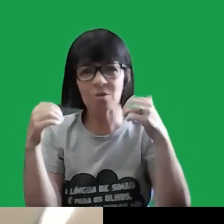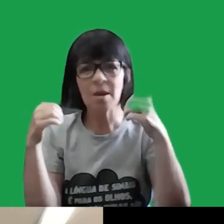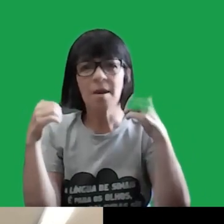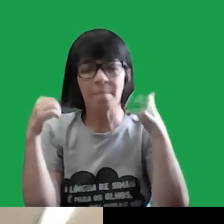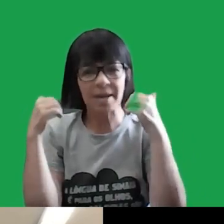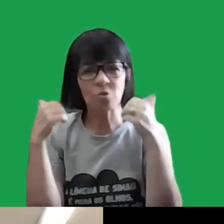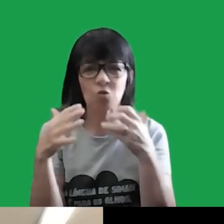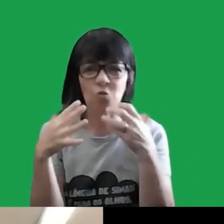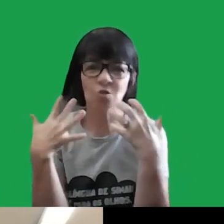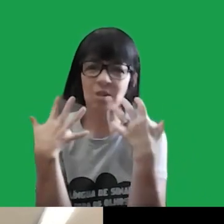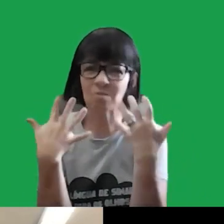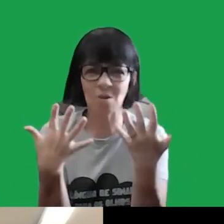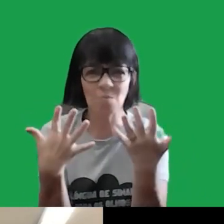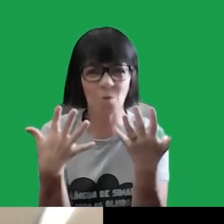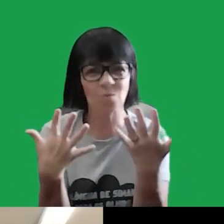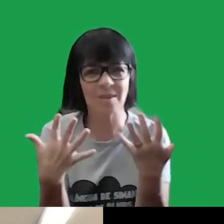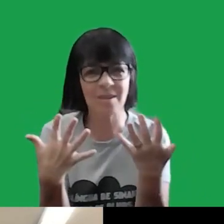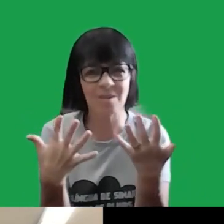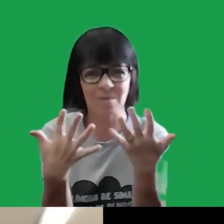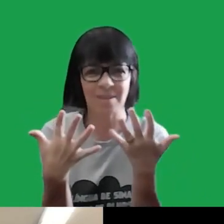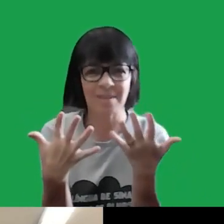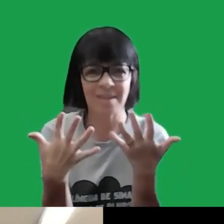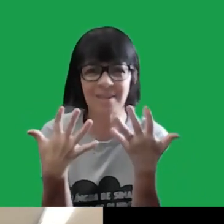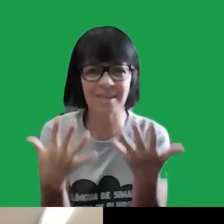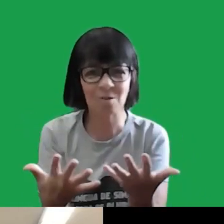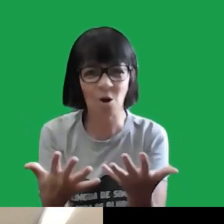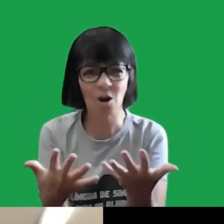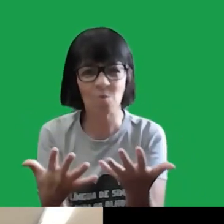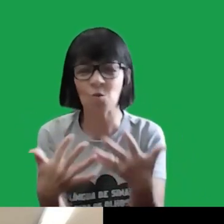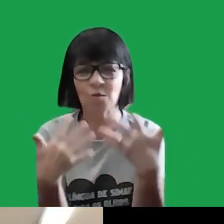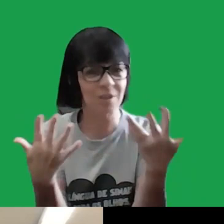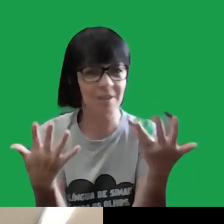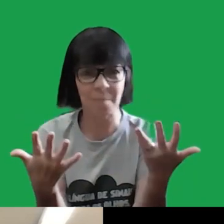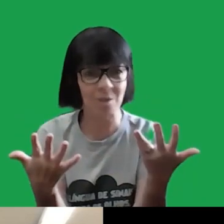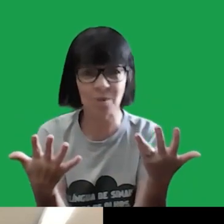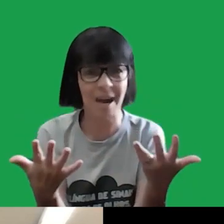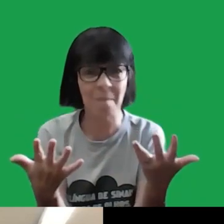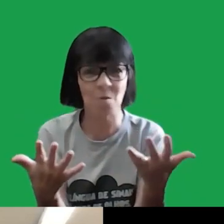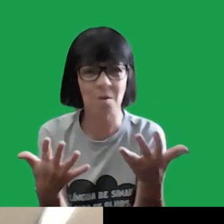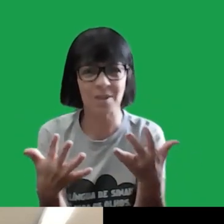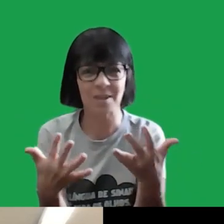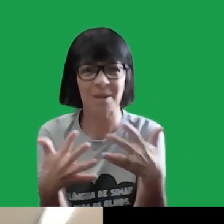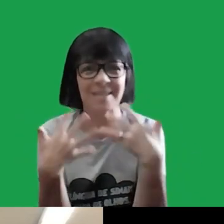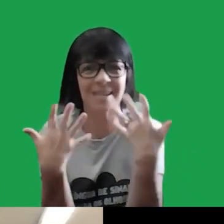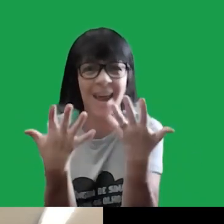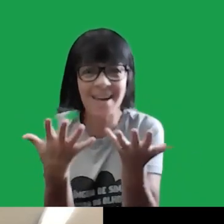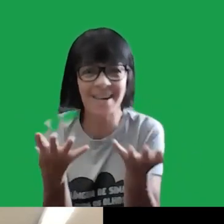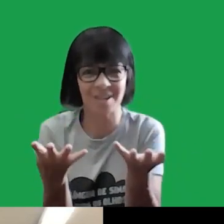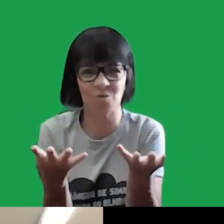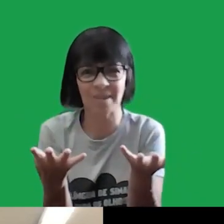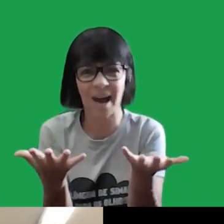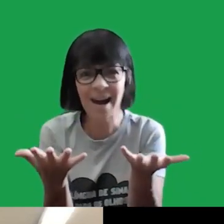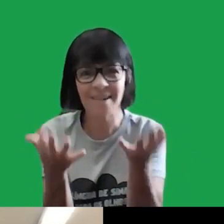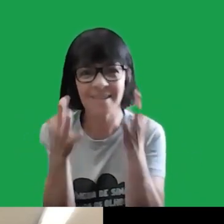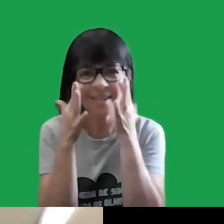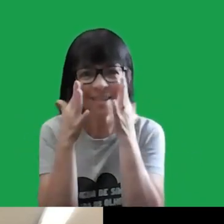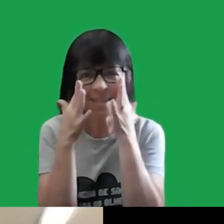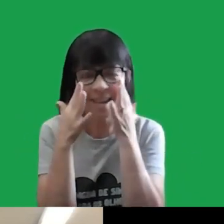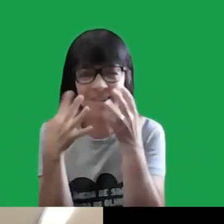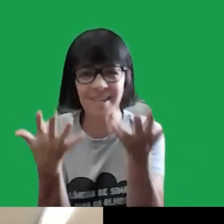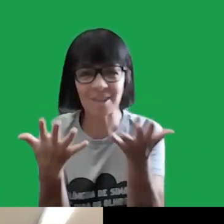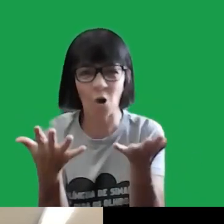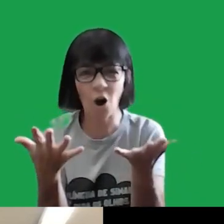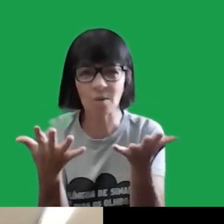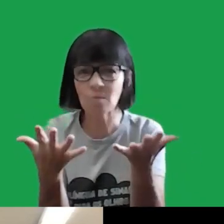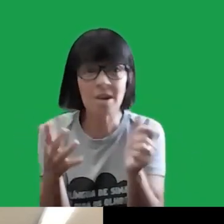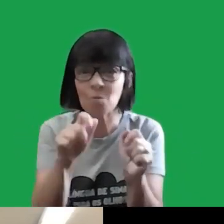ou menos, mas os surdos são tão bonzinhos, assim, eles adoram quando você também não sabe alguma coisa que eles querem ajudar,